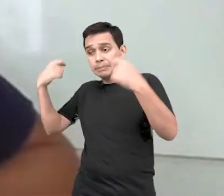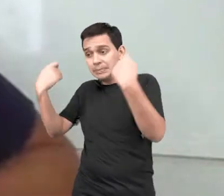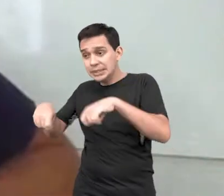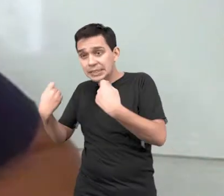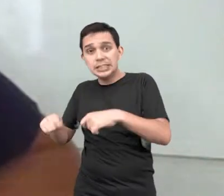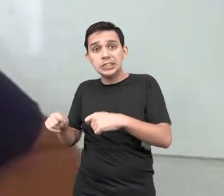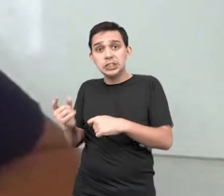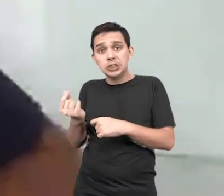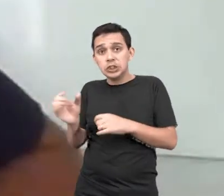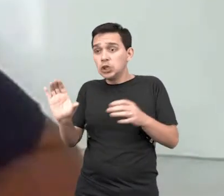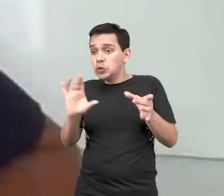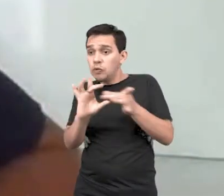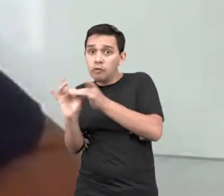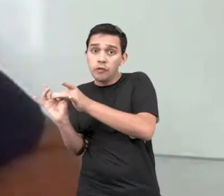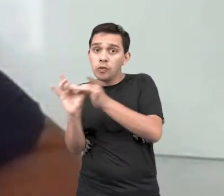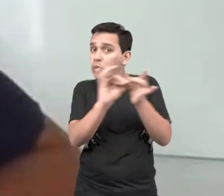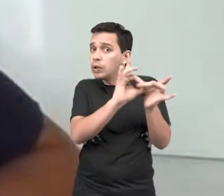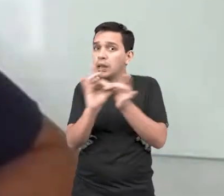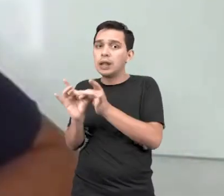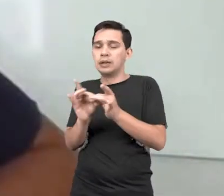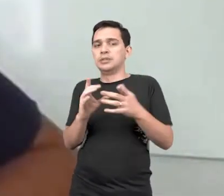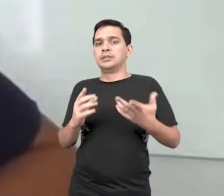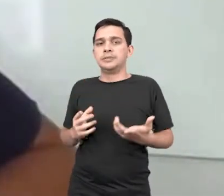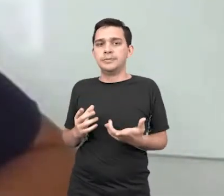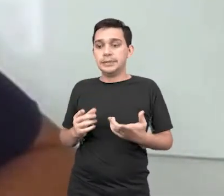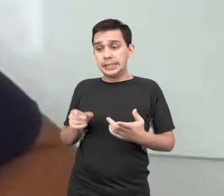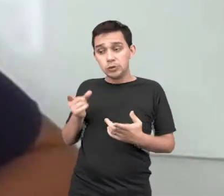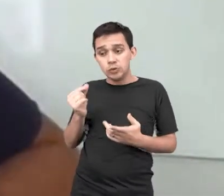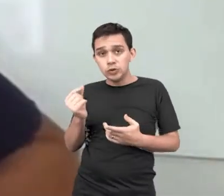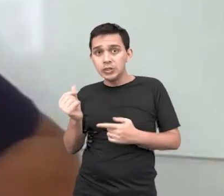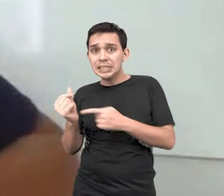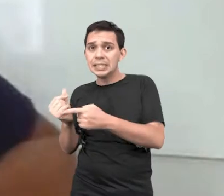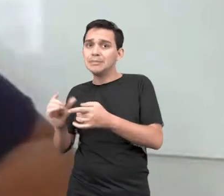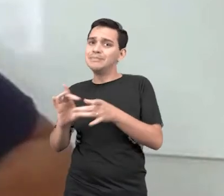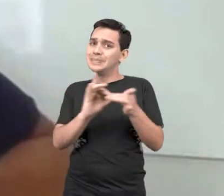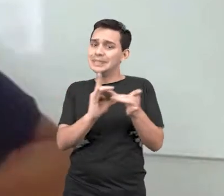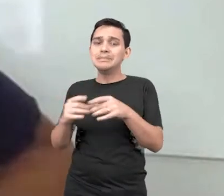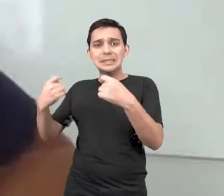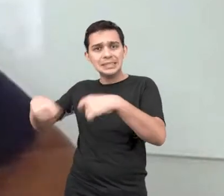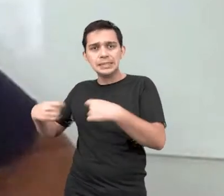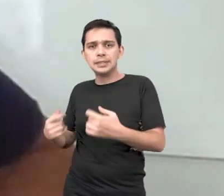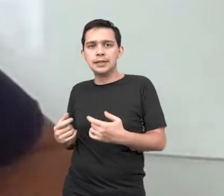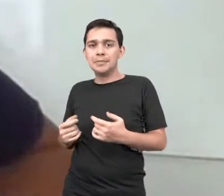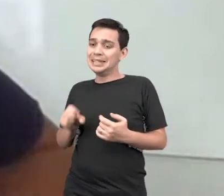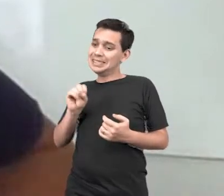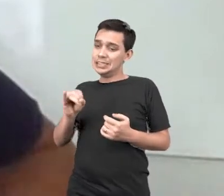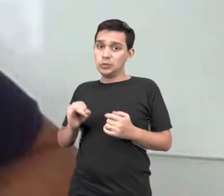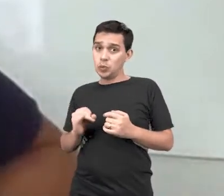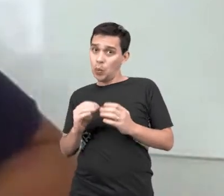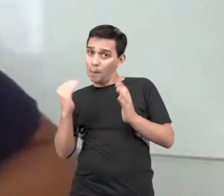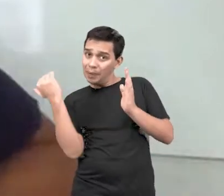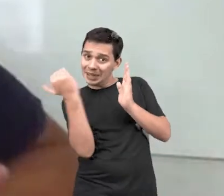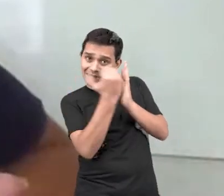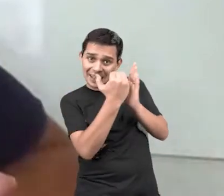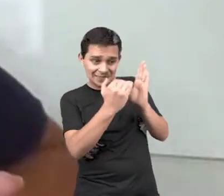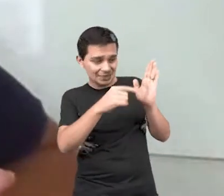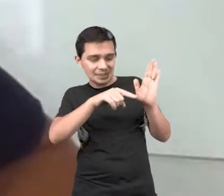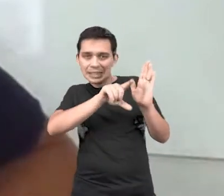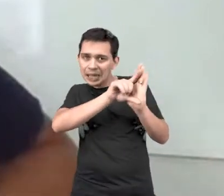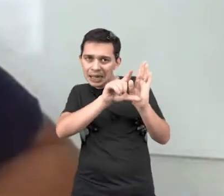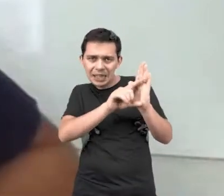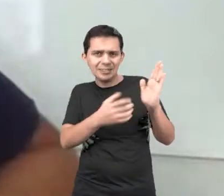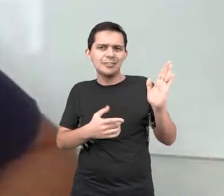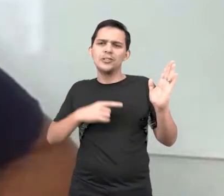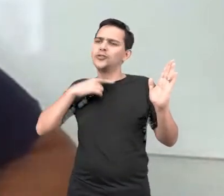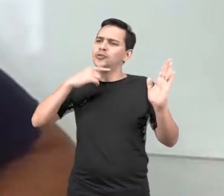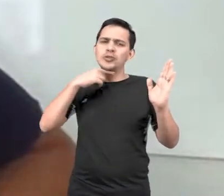ela possui recursos vinculados, né? E esses recursos, a partir da violação desse mecanismo, é muito comum que os